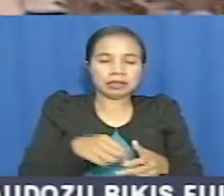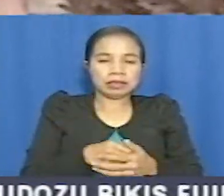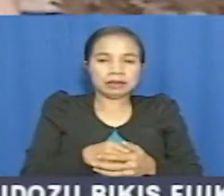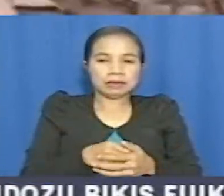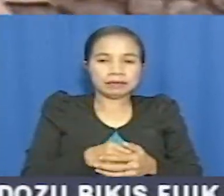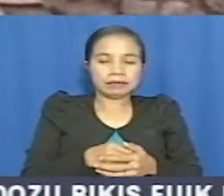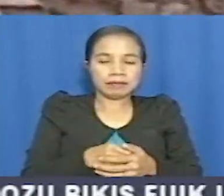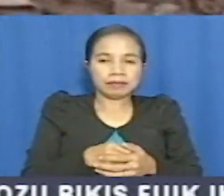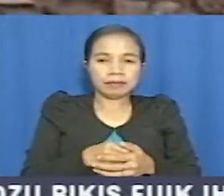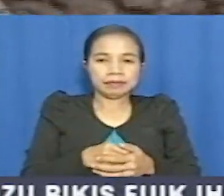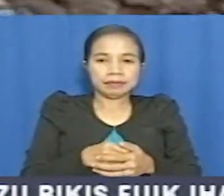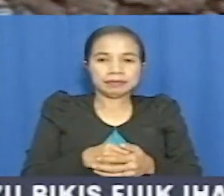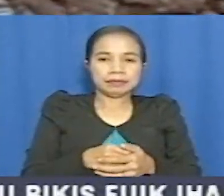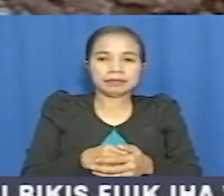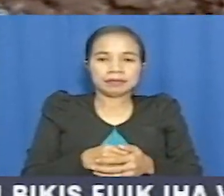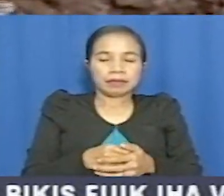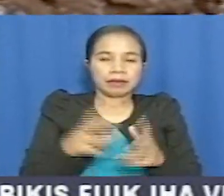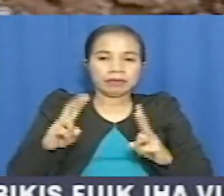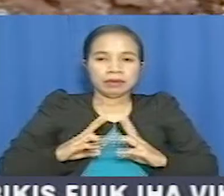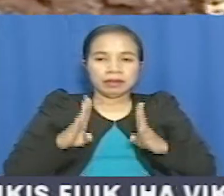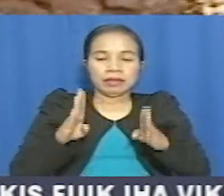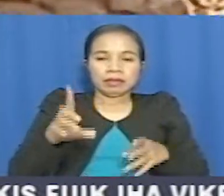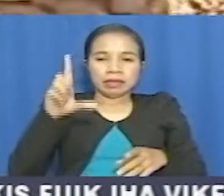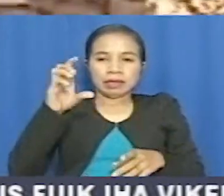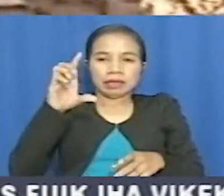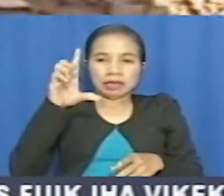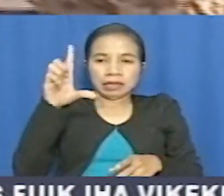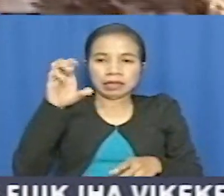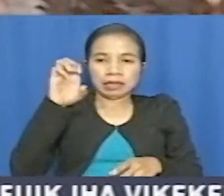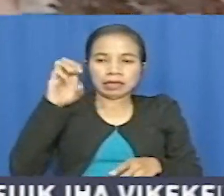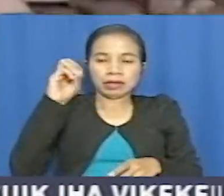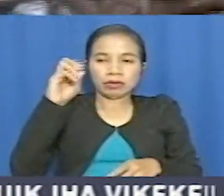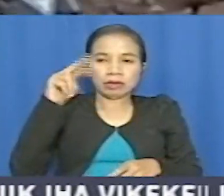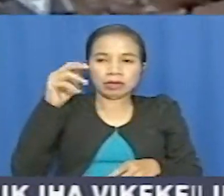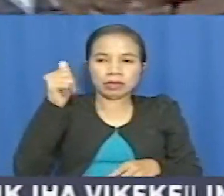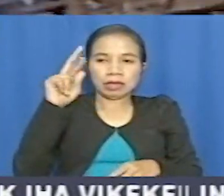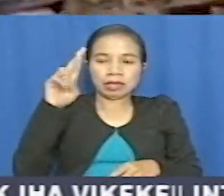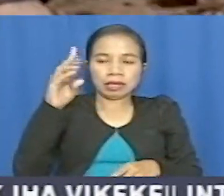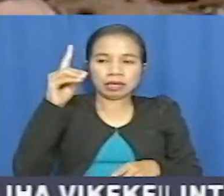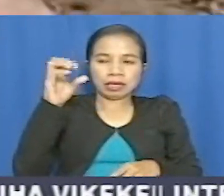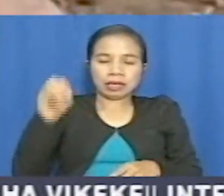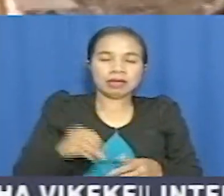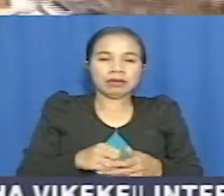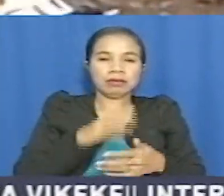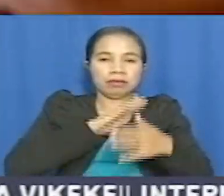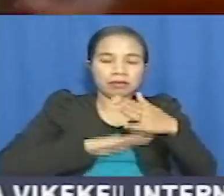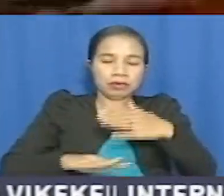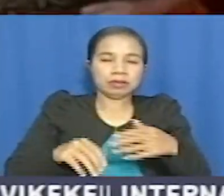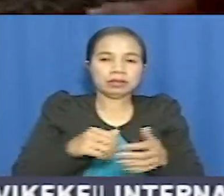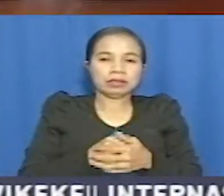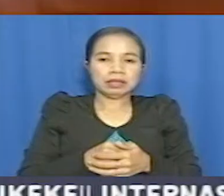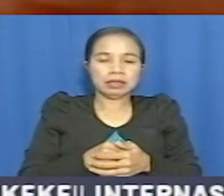biografia, saudoso Leonardo José da Costa Rocódico Biques Fui. Morisse aldeia de Sagua,